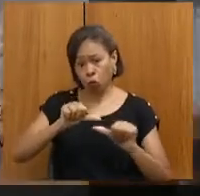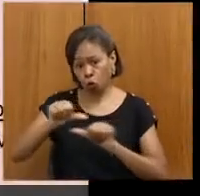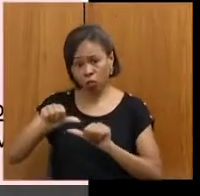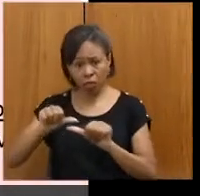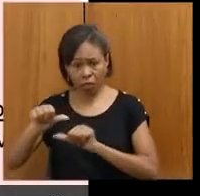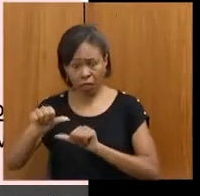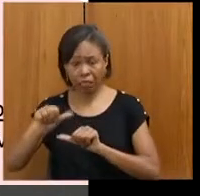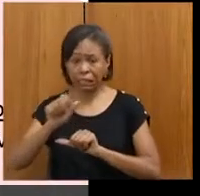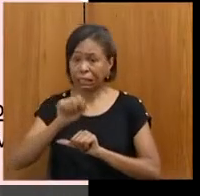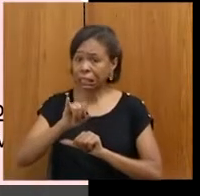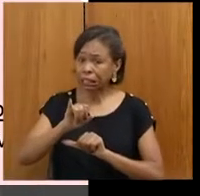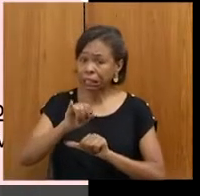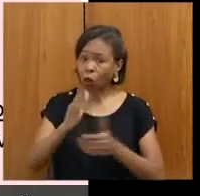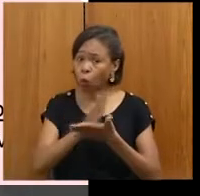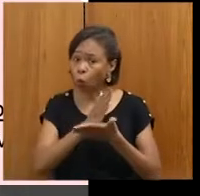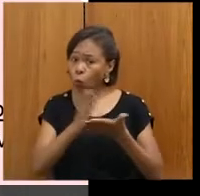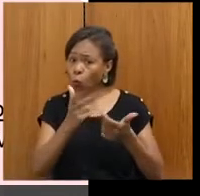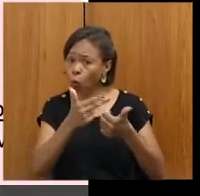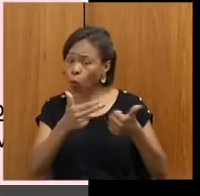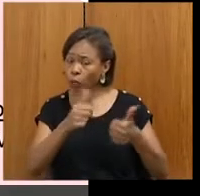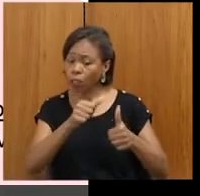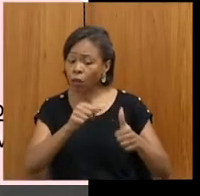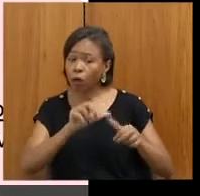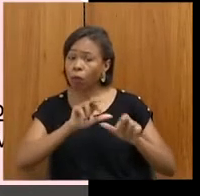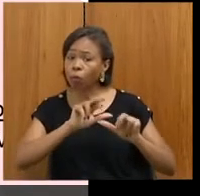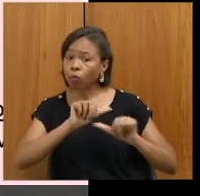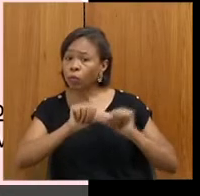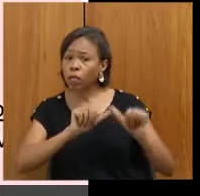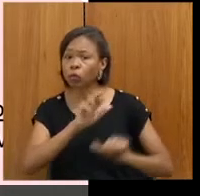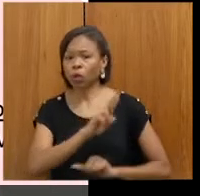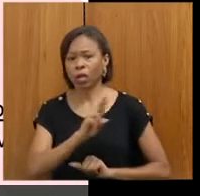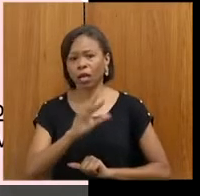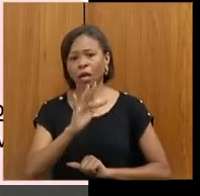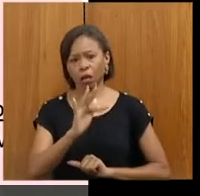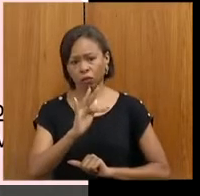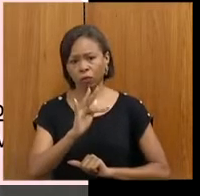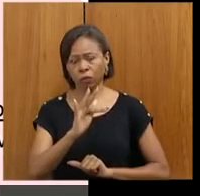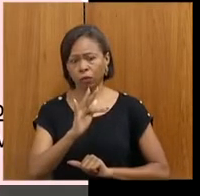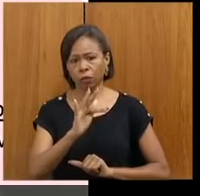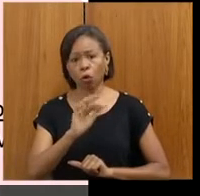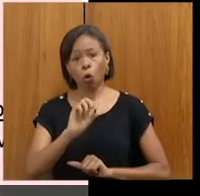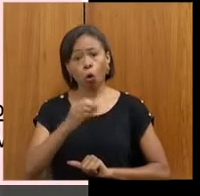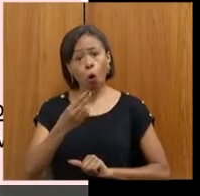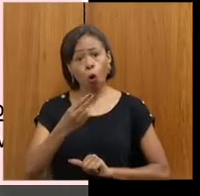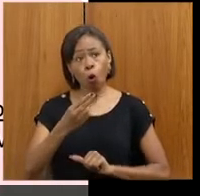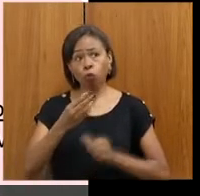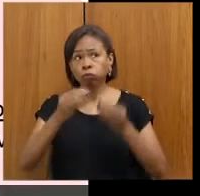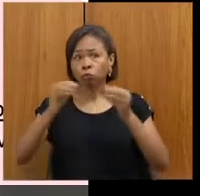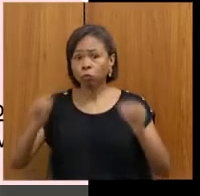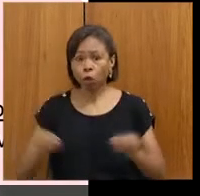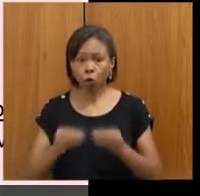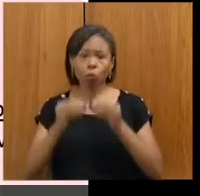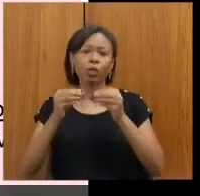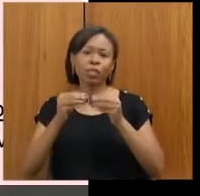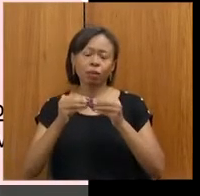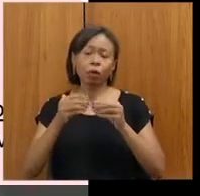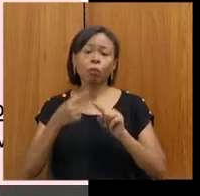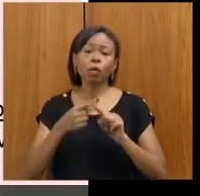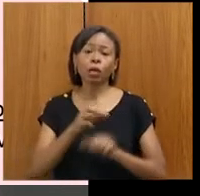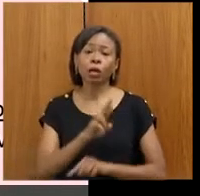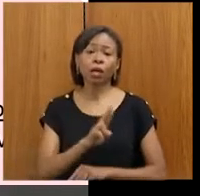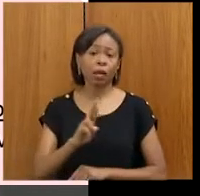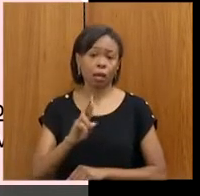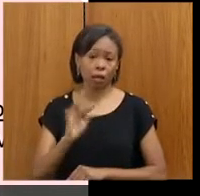trocadas por ressalvas planejadas no regime de recuperação fiscal ou e o compensada o regime de recuperação fiscal